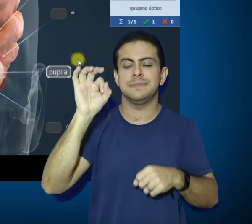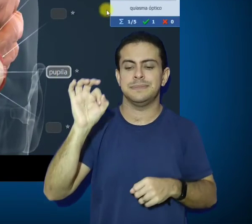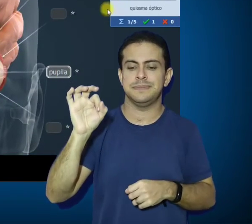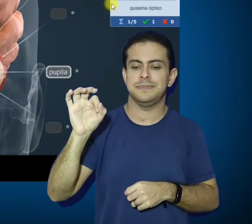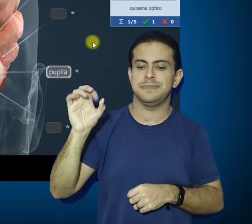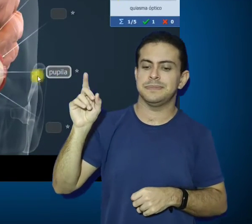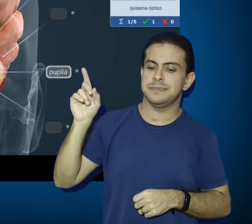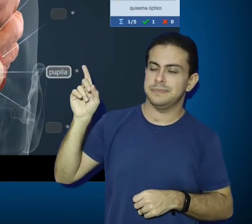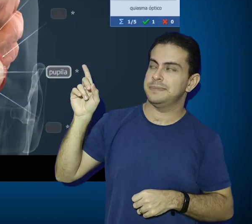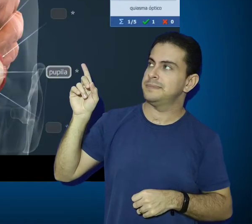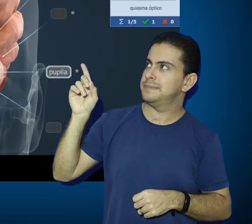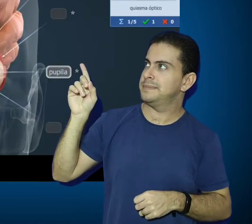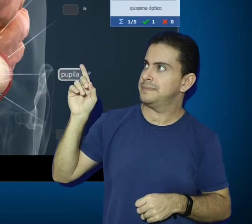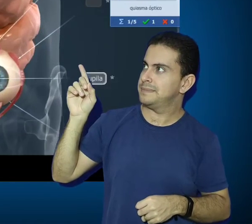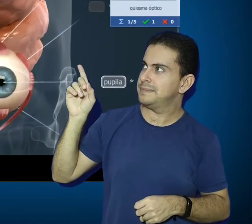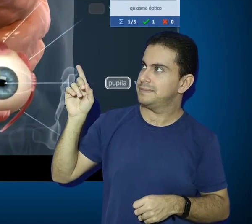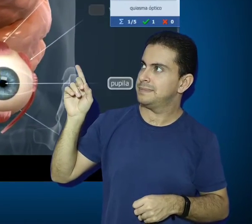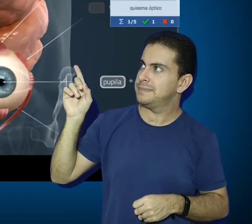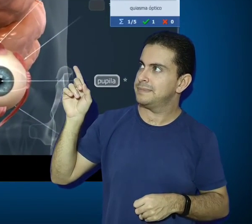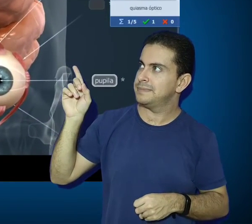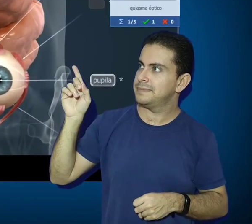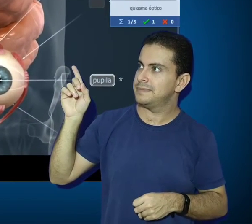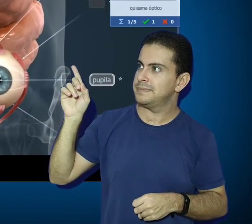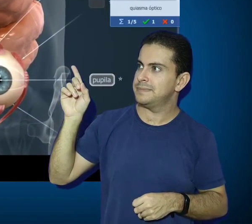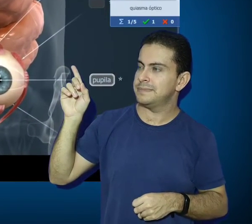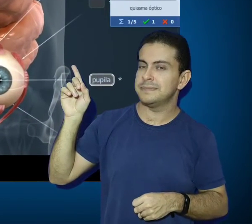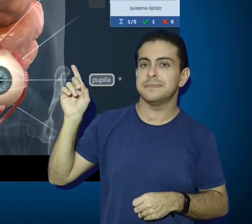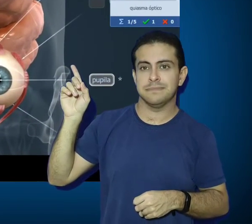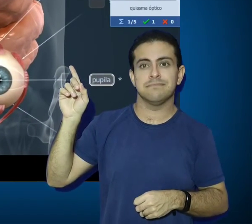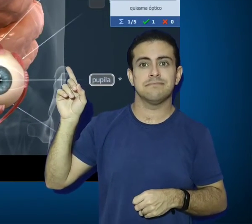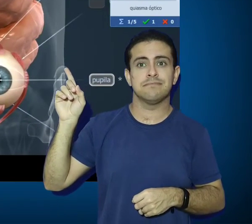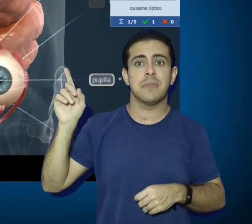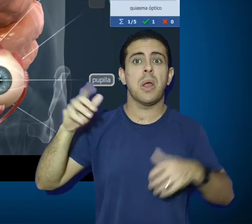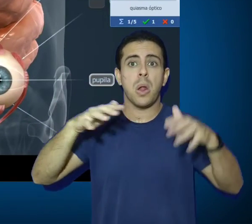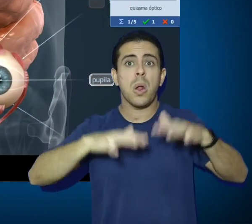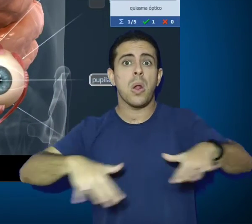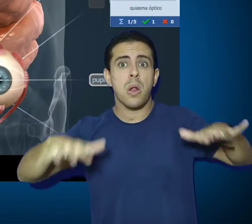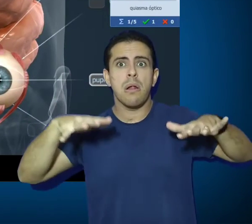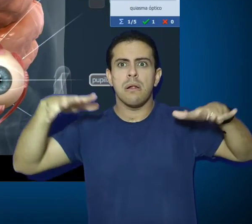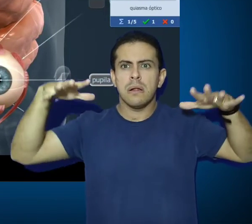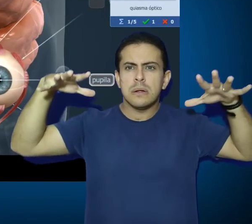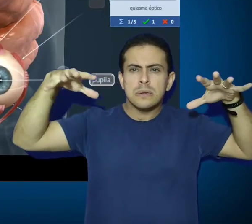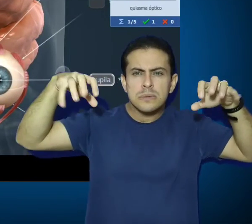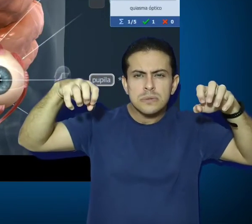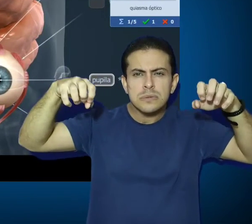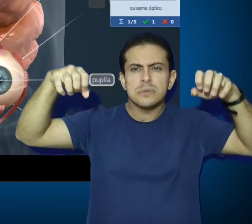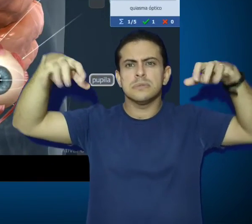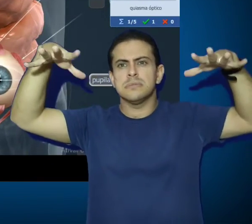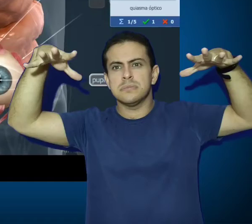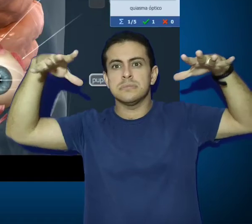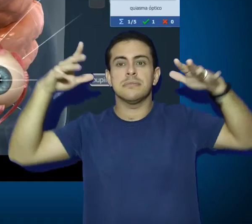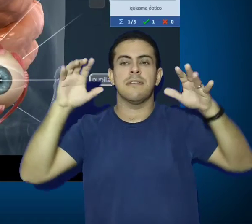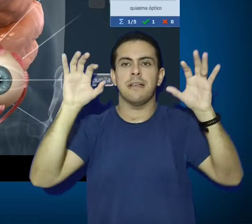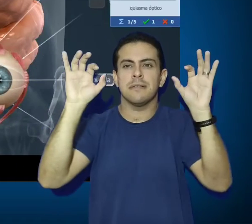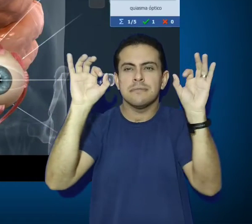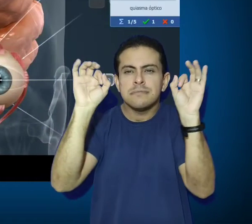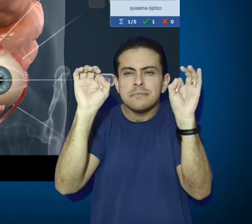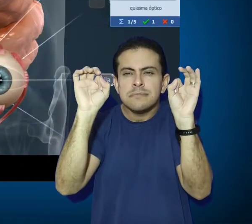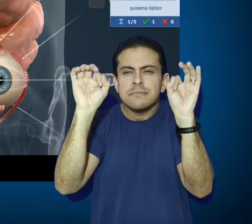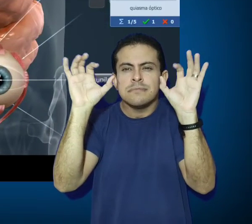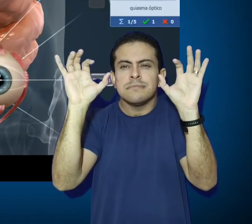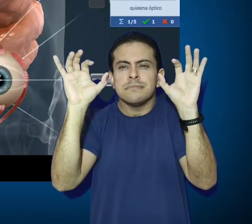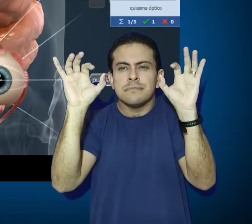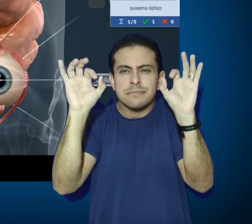aqui, que ela se contrai ou se dilata, dependendo da luminosidade.